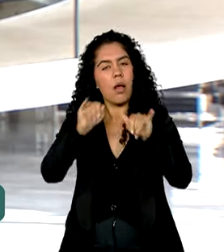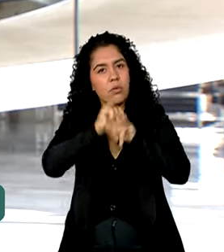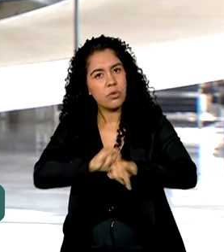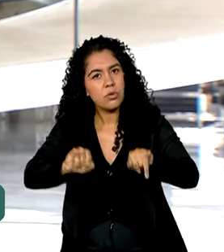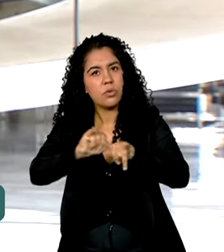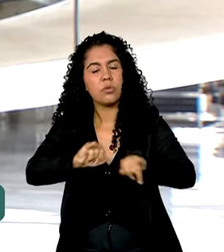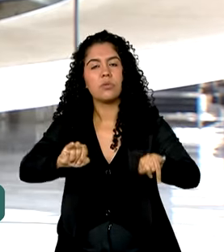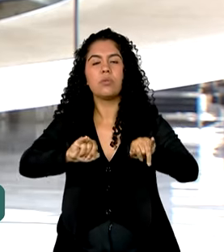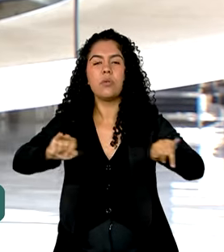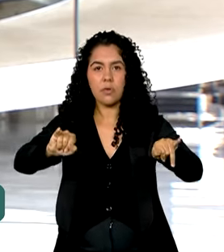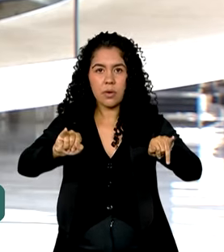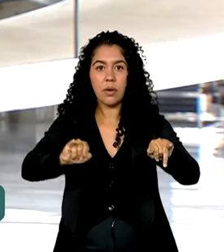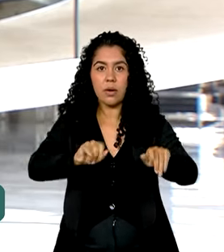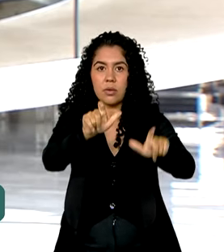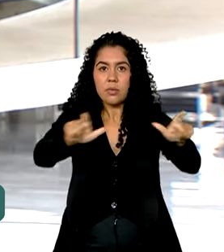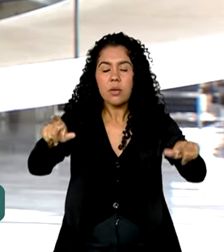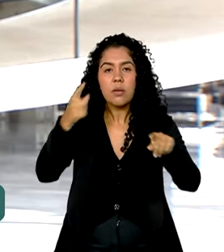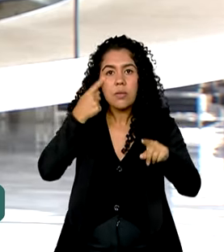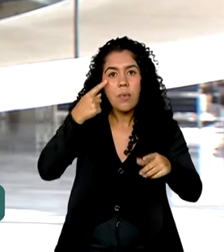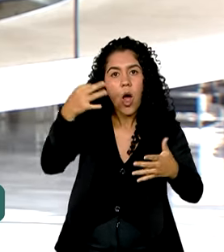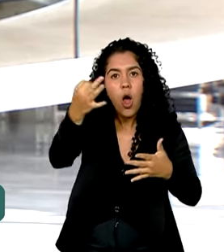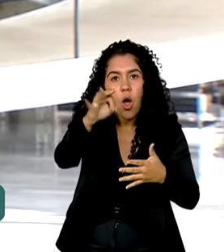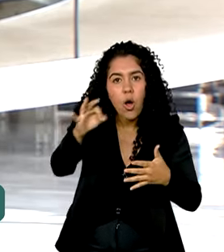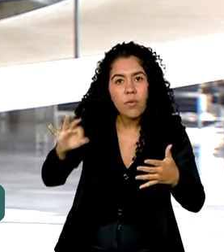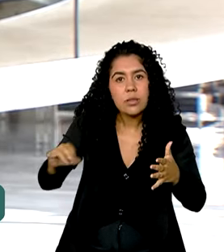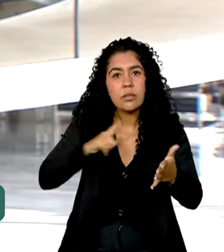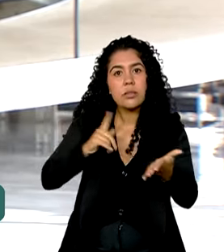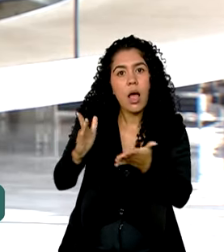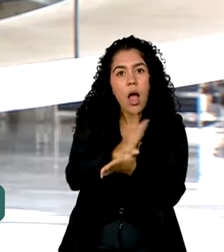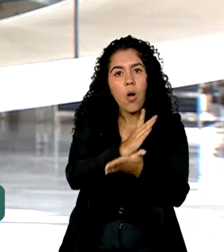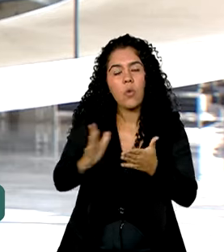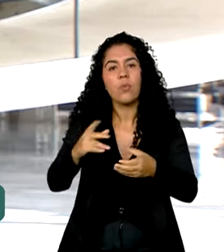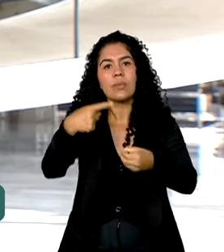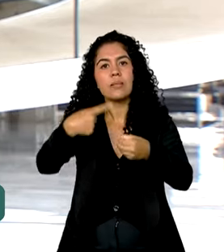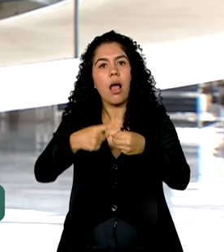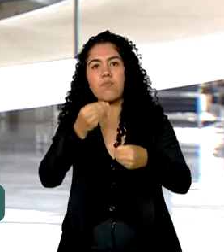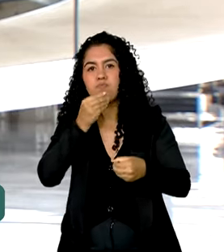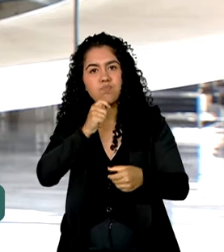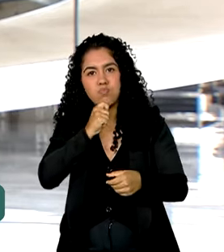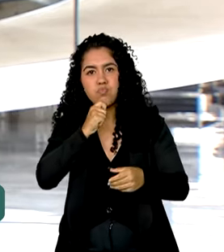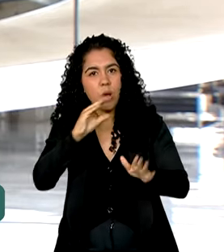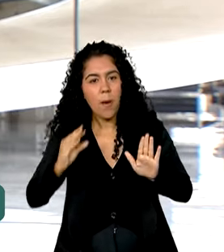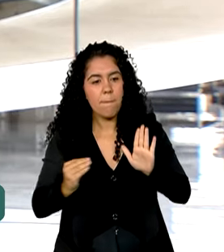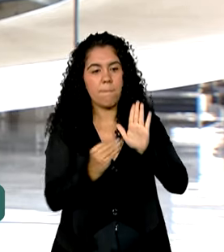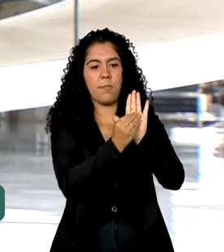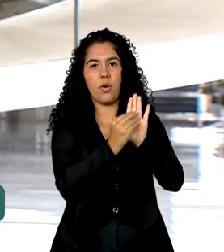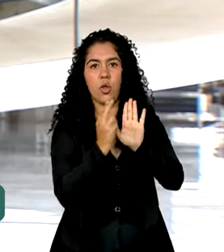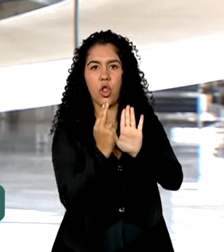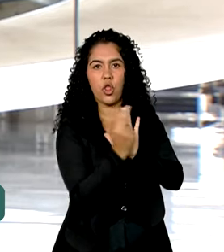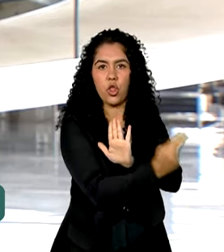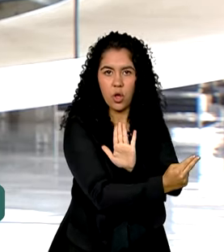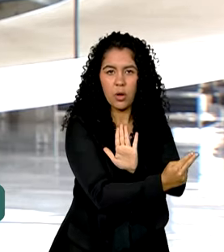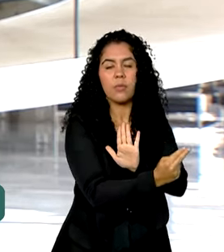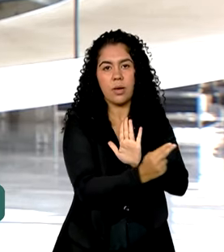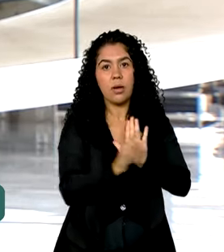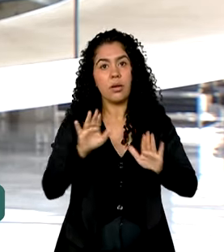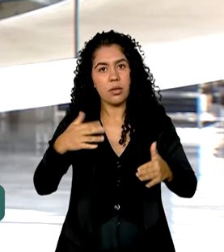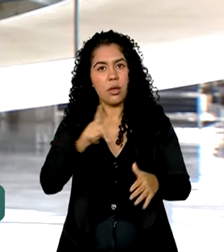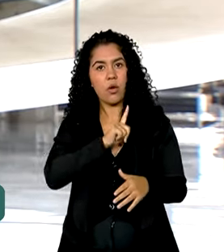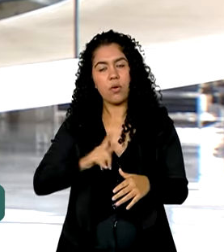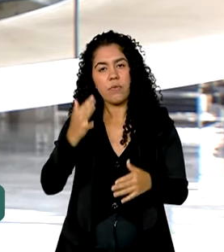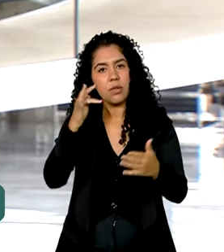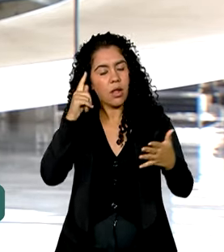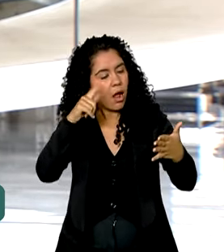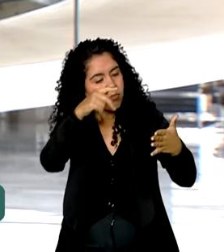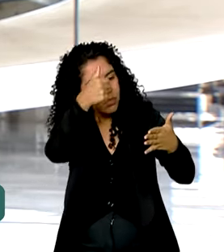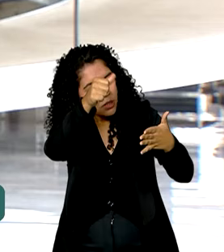passando pelo Rio Grande do Sul para conferir se alguma cidade não foi incluída e tem que ser incluída. Foi traçado um polígono pelo governo federal e